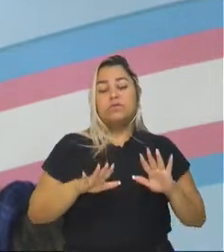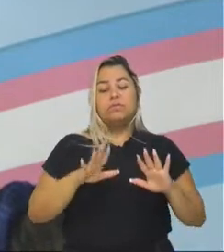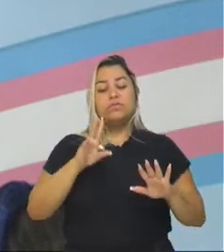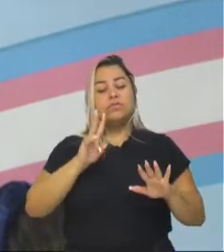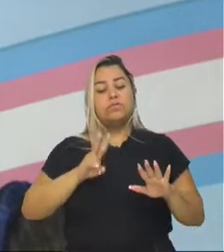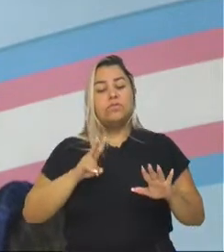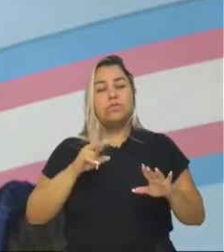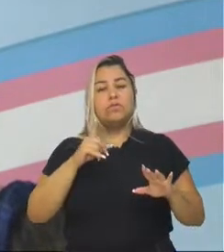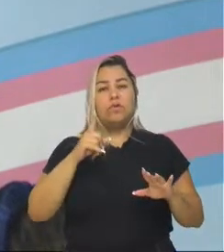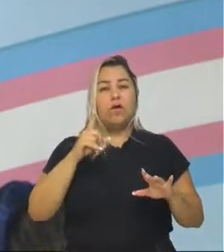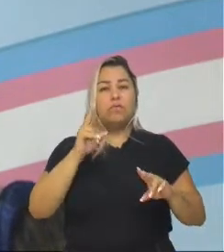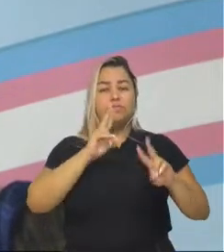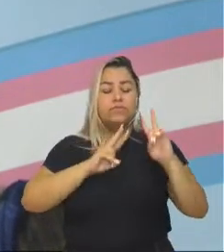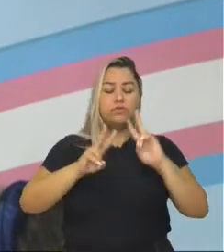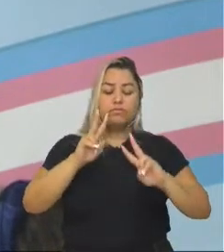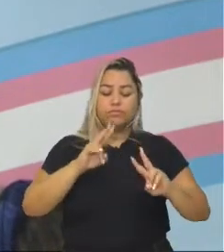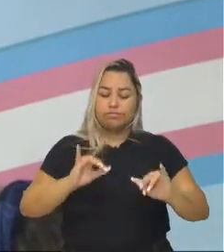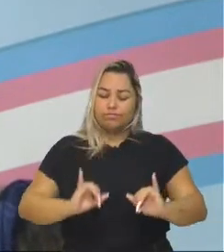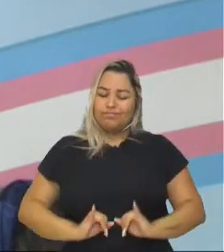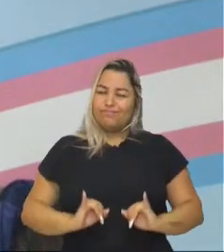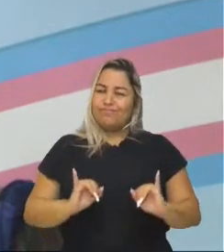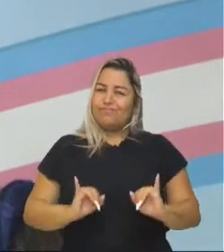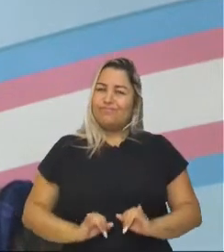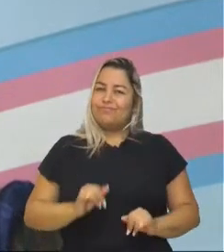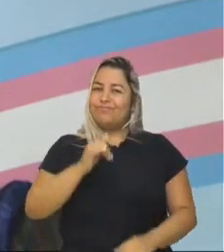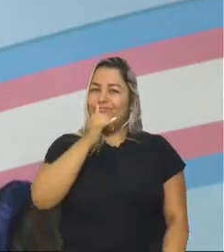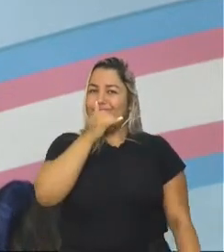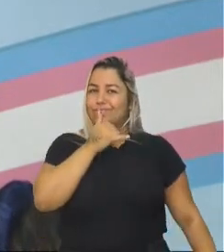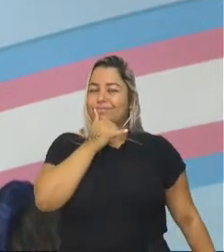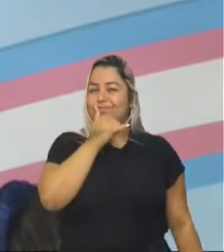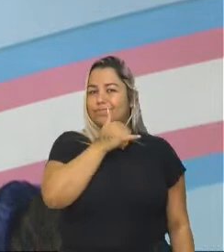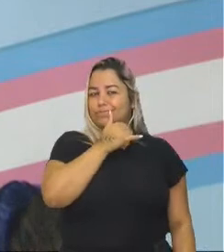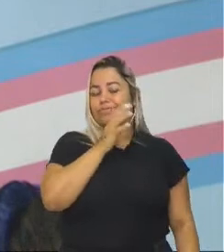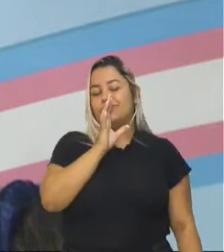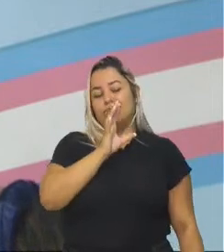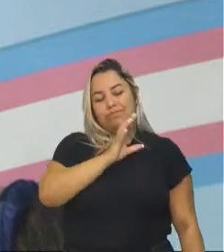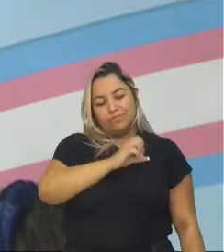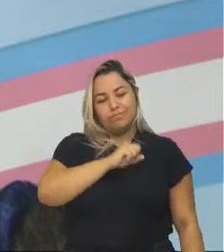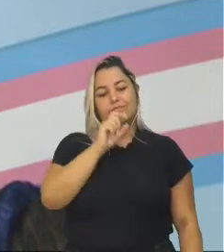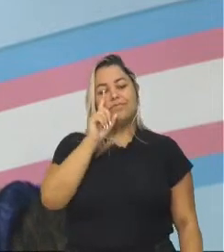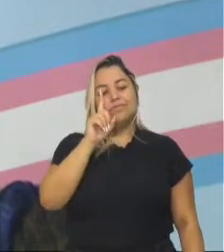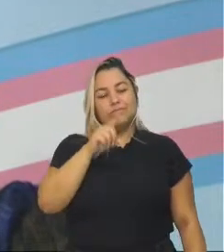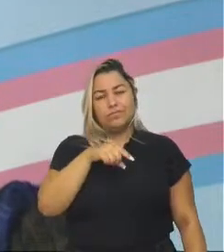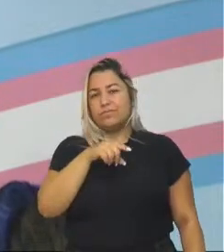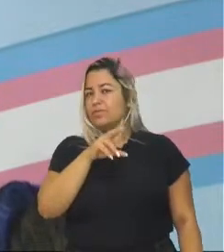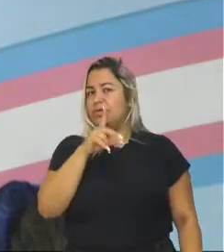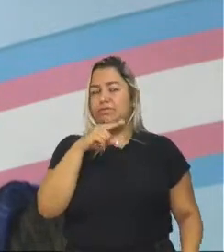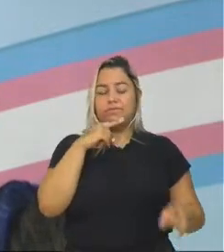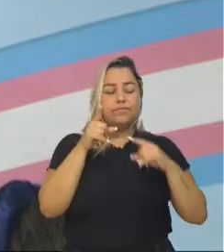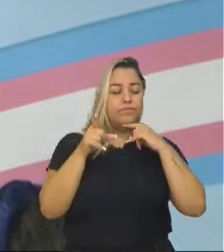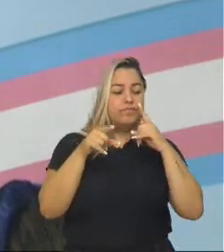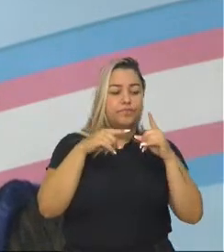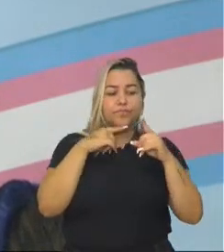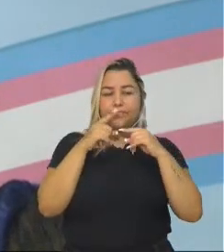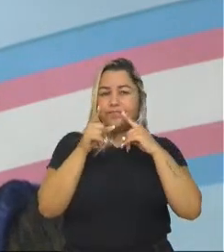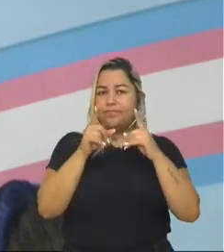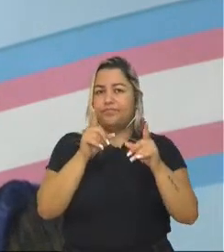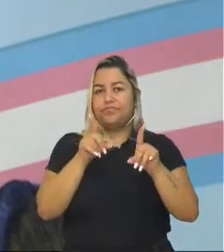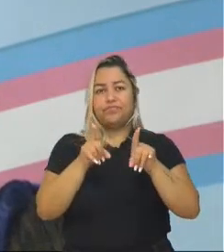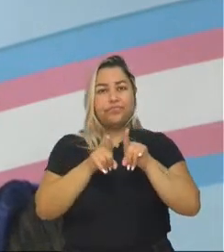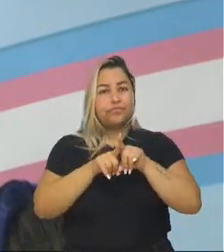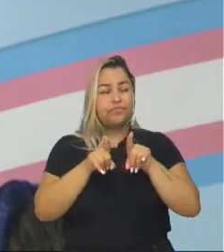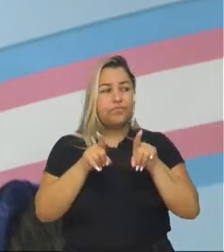somos vistos como sofrimento. Eu costumo dizer que nós somos amor. Um amor que ninguém é capaz